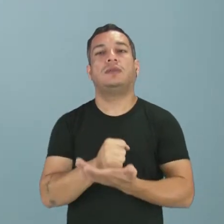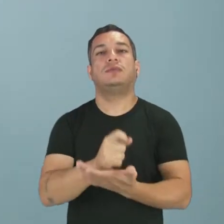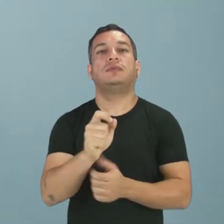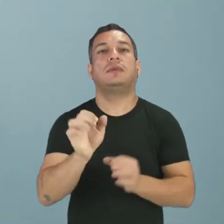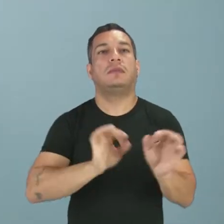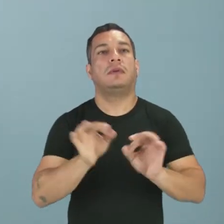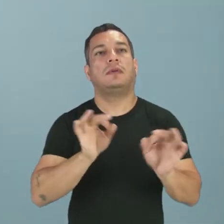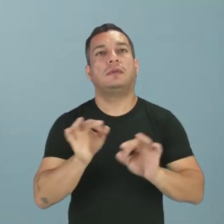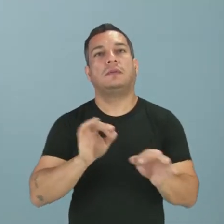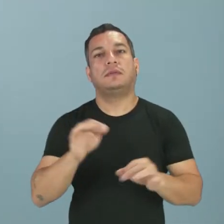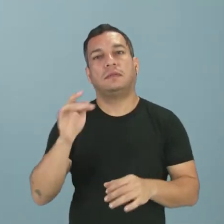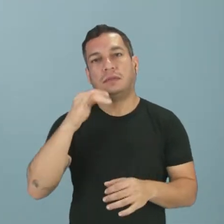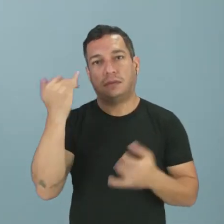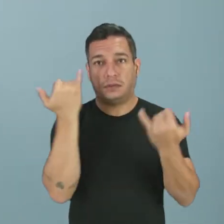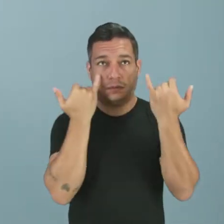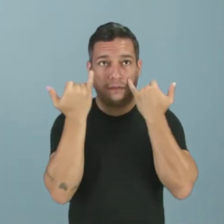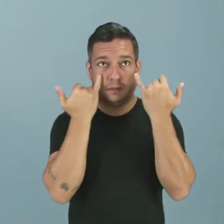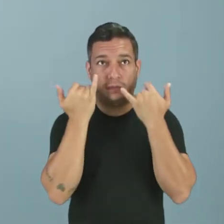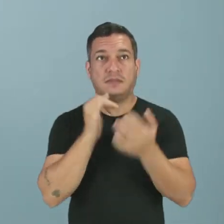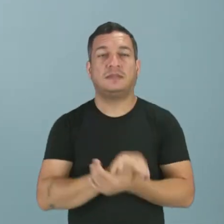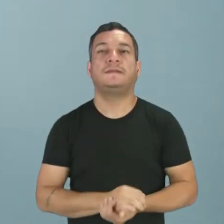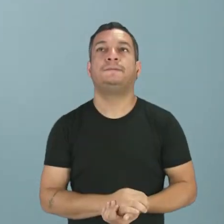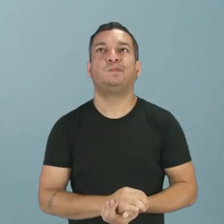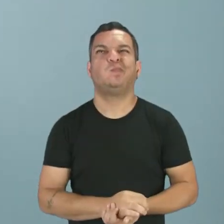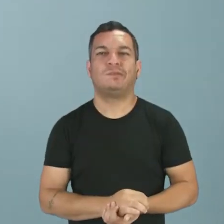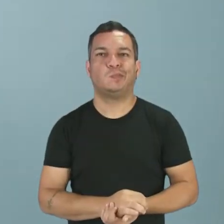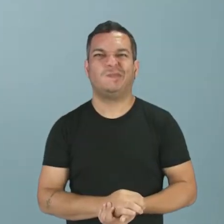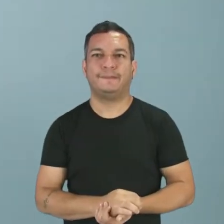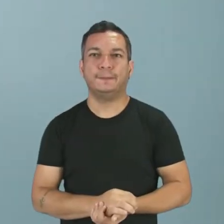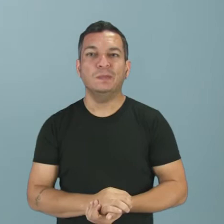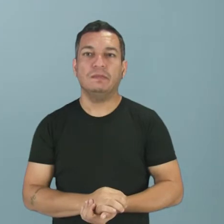a organização das informações. Vamos lá.